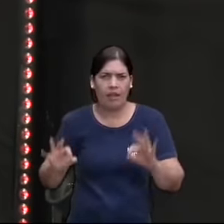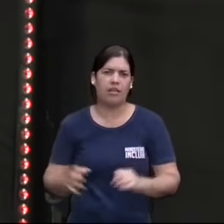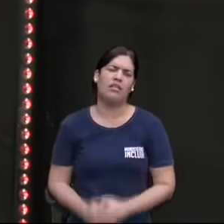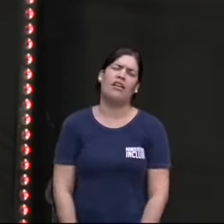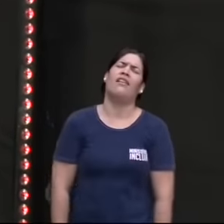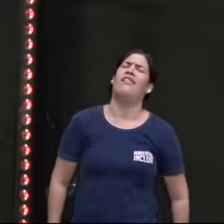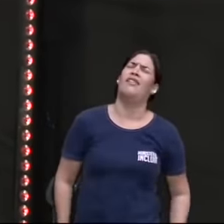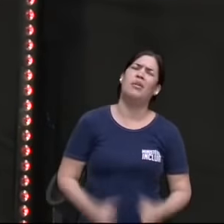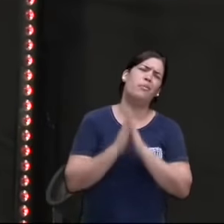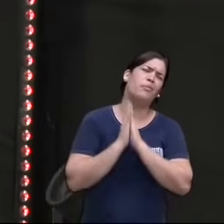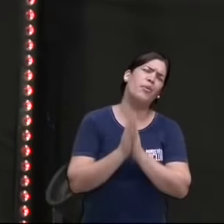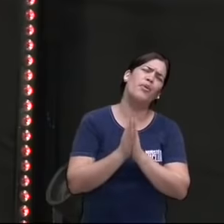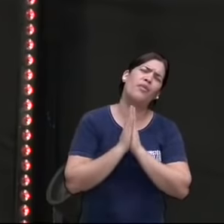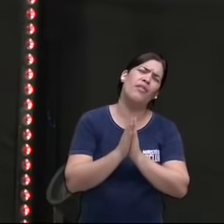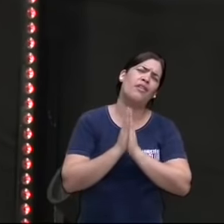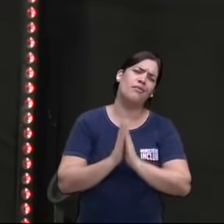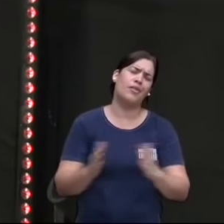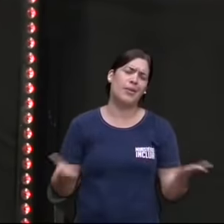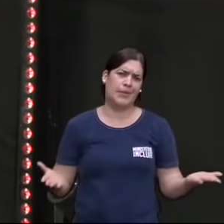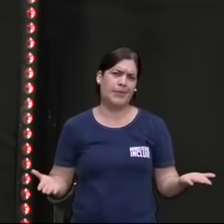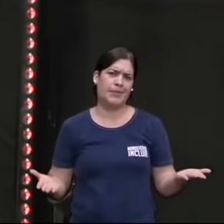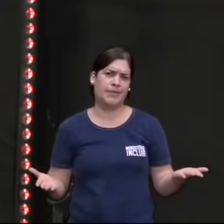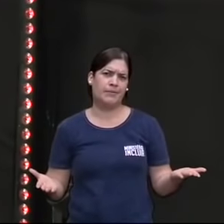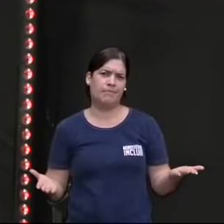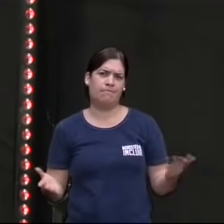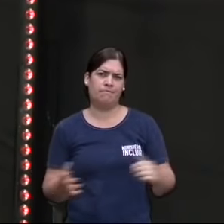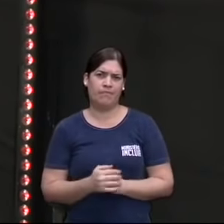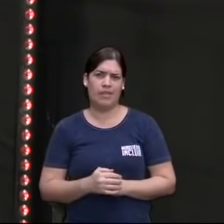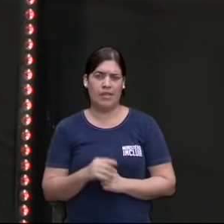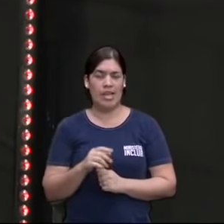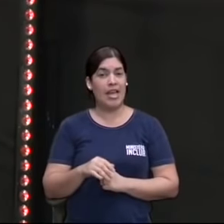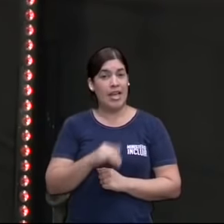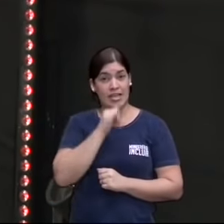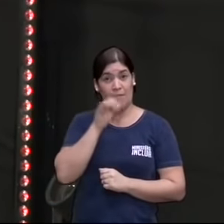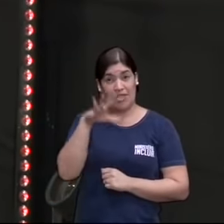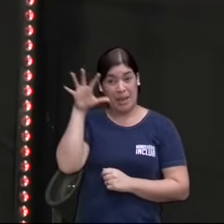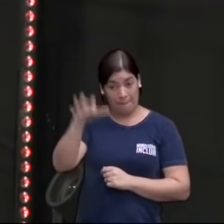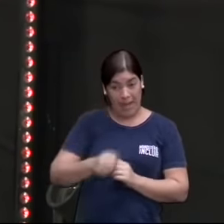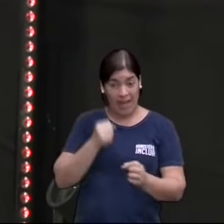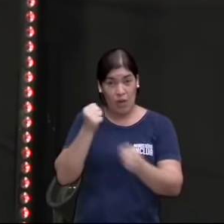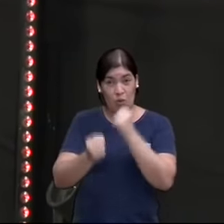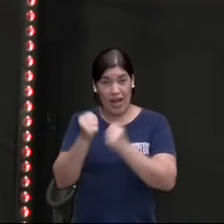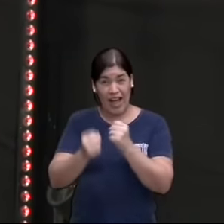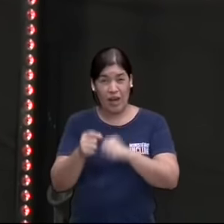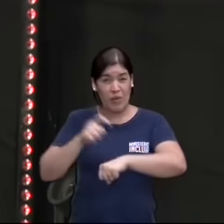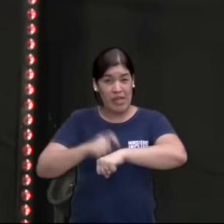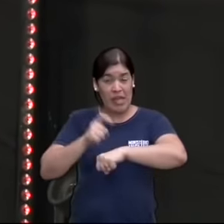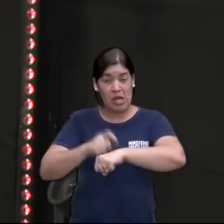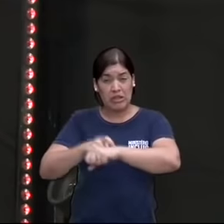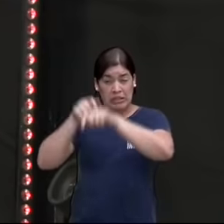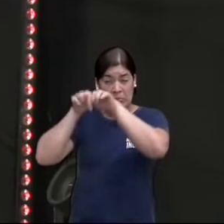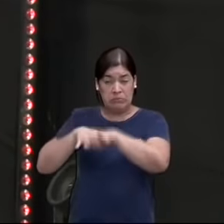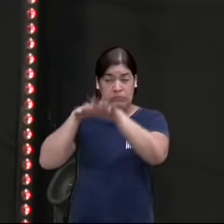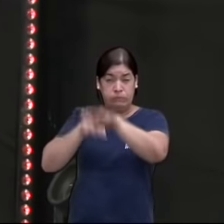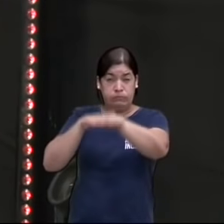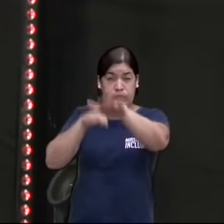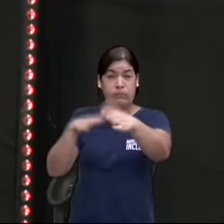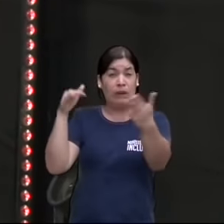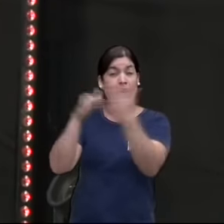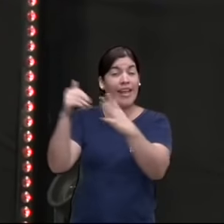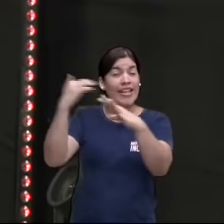amor de Deus. Gente, você pega o seu carro aqui na hora do rush, vai daqui para você na cidade, já dá para se arrepender de umas 10 coisas que